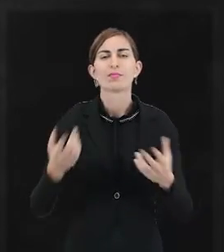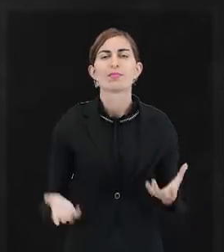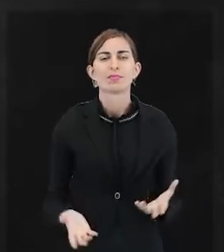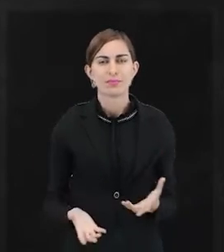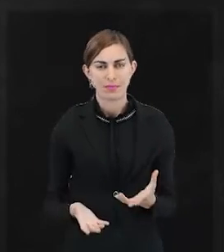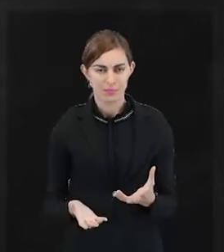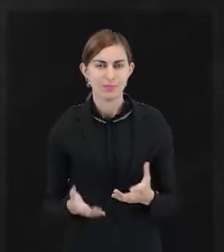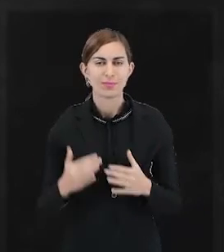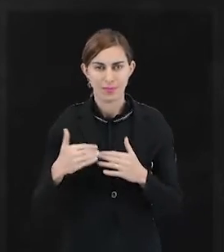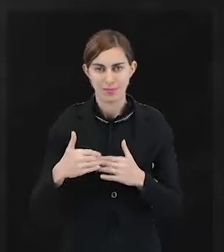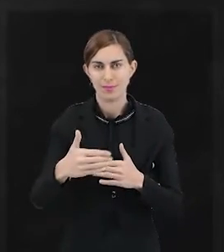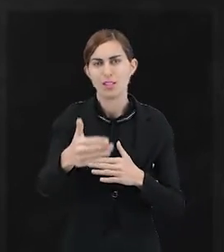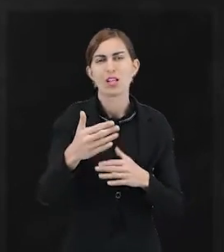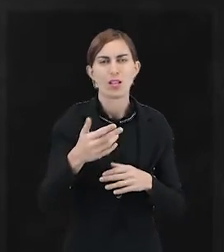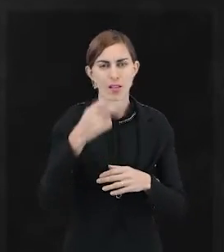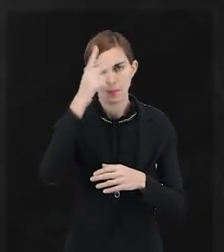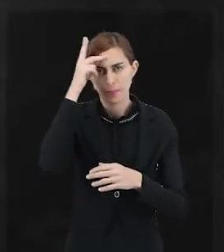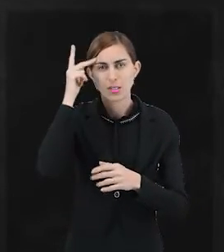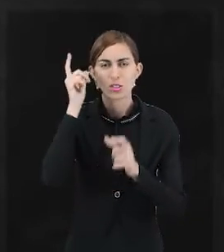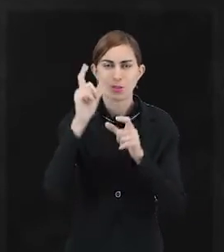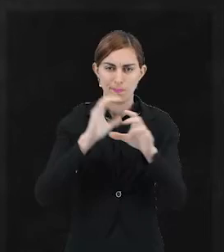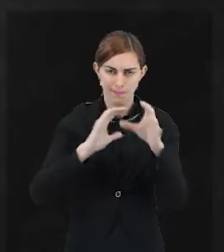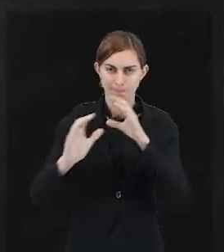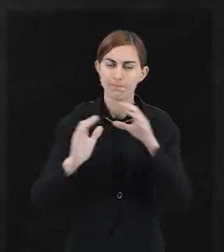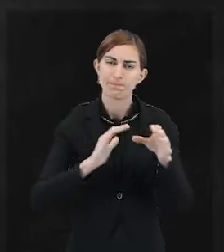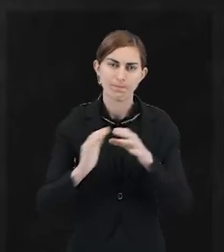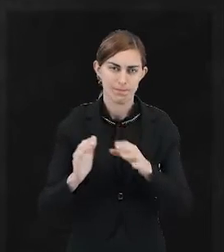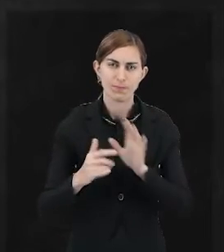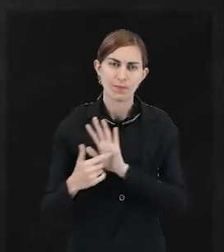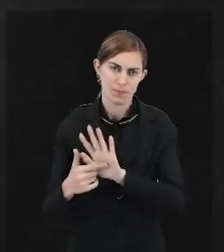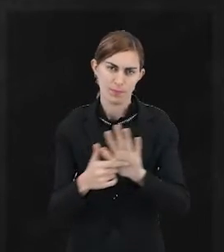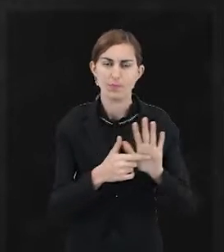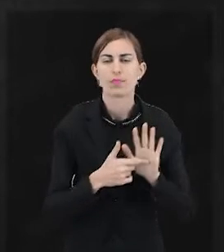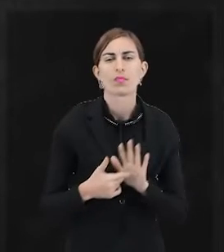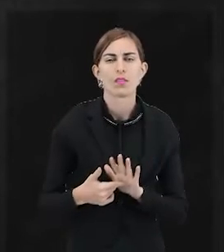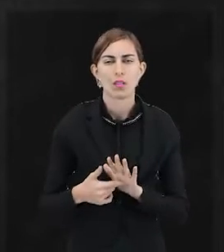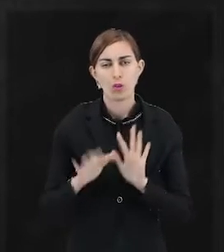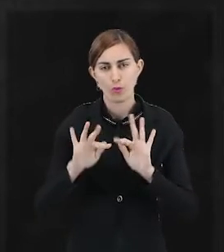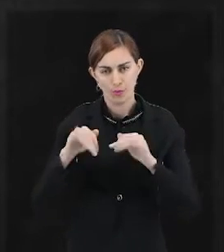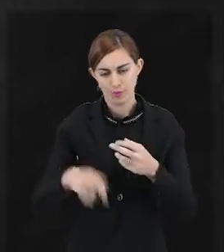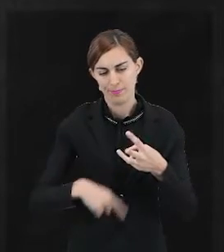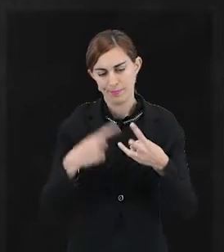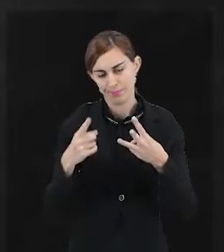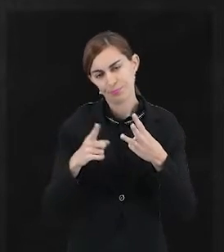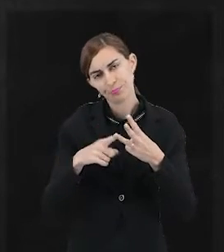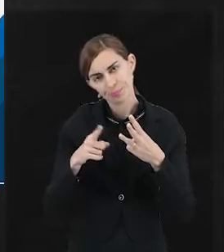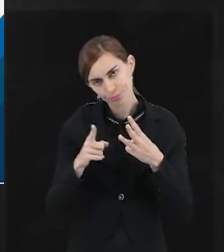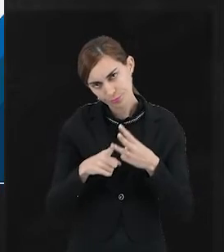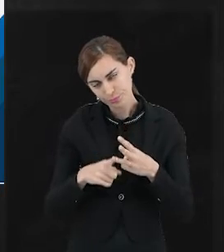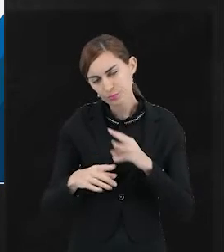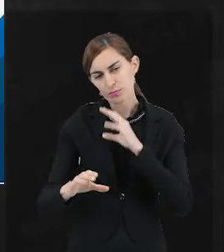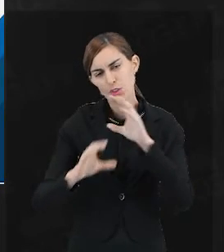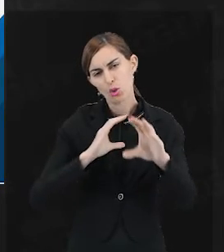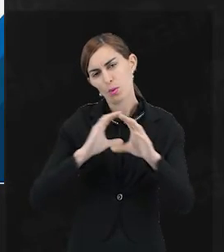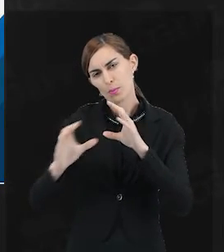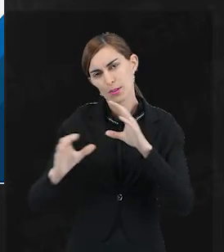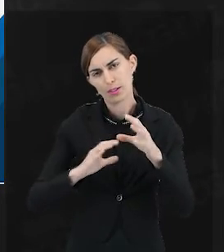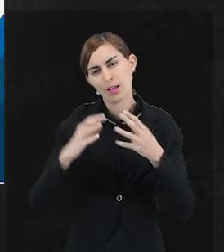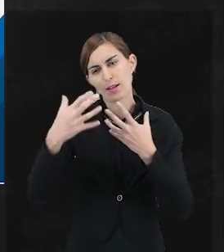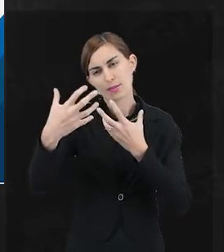por meio disso que as pessoas com estilo de comunicação agressivo se expressam. Por fim, a gente tem o estilo de